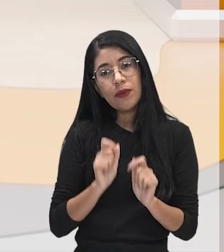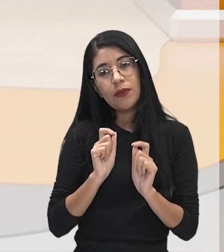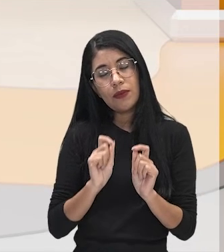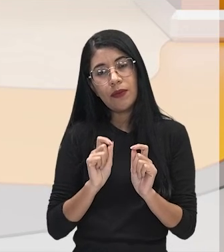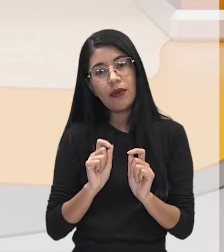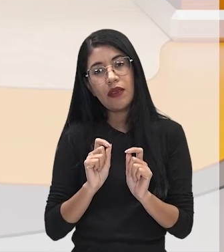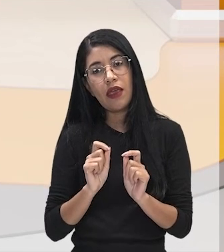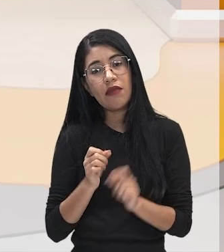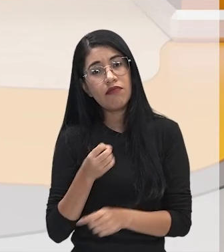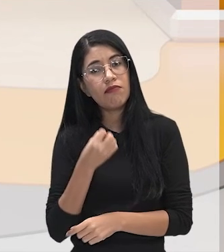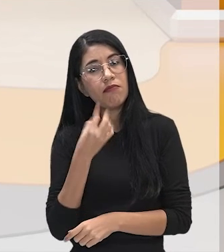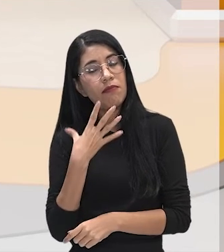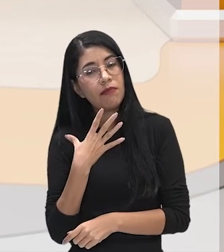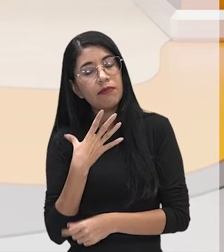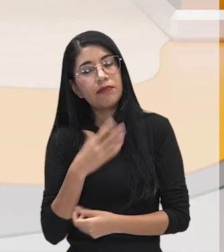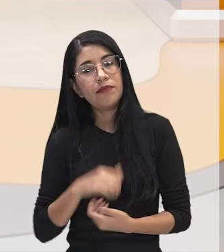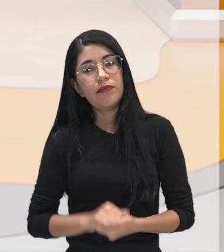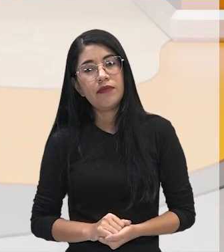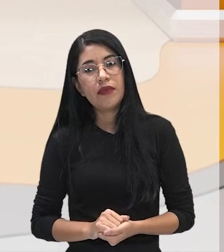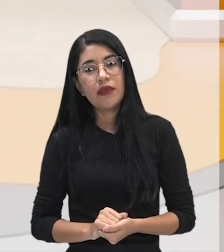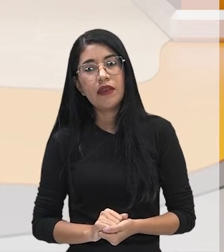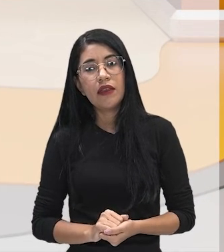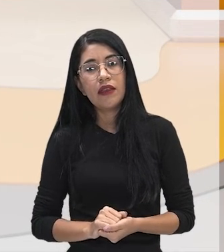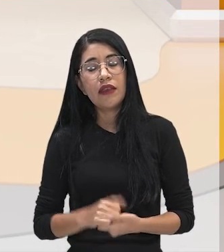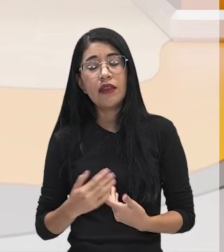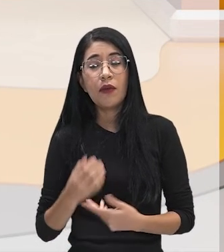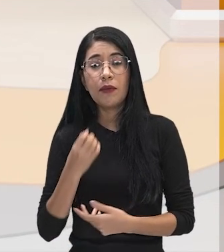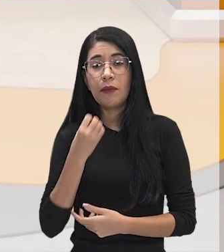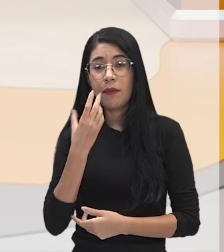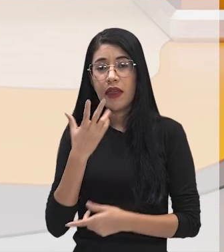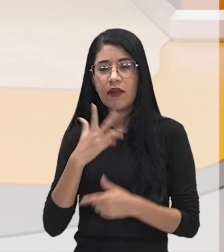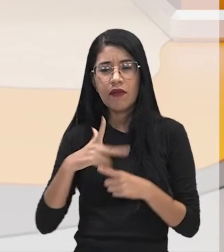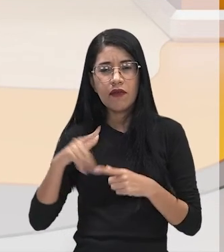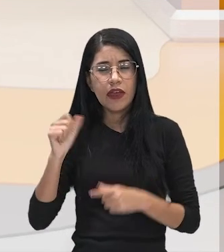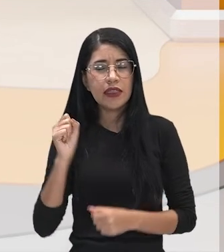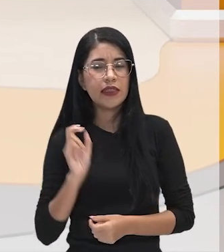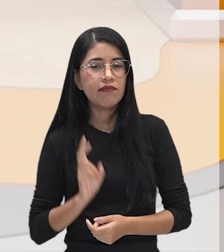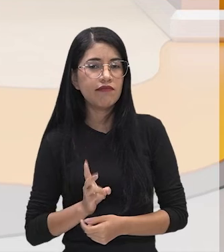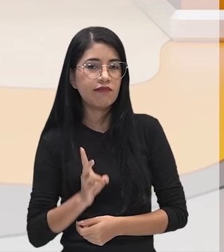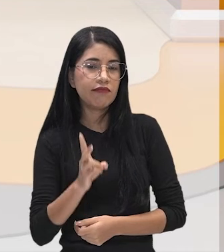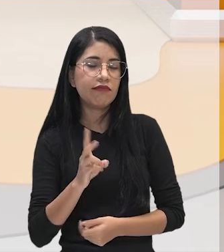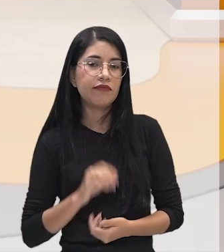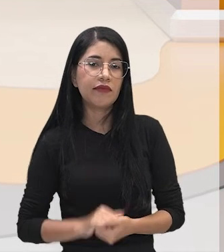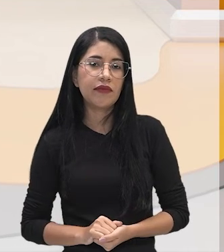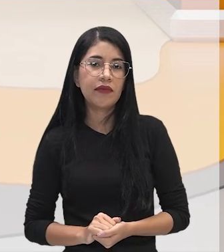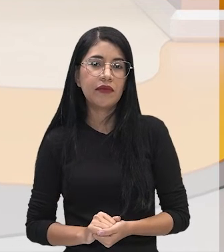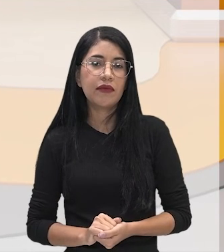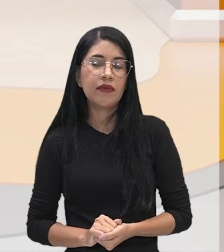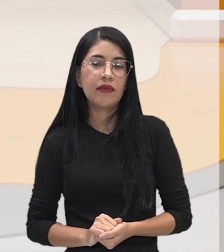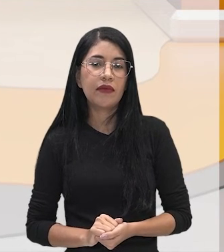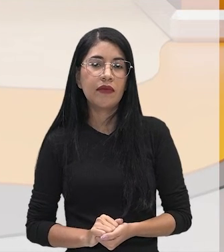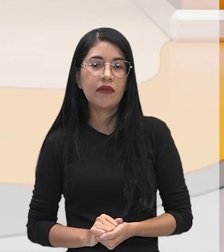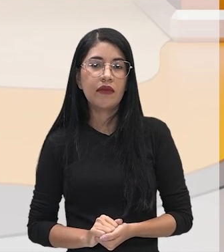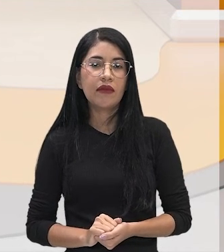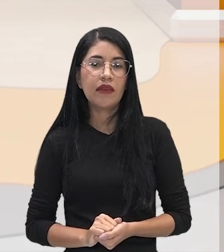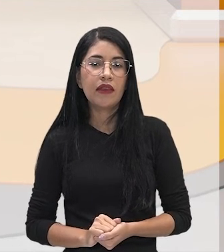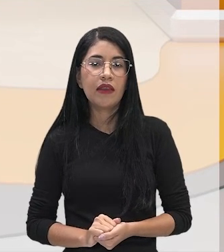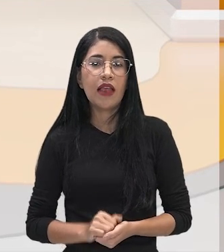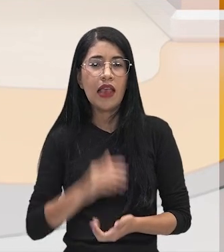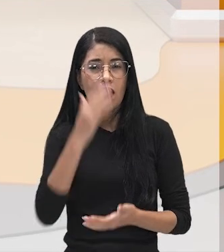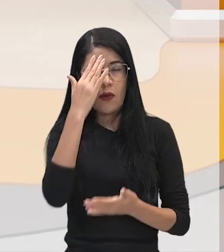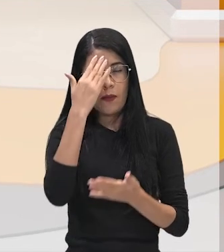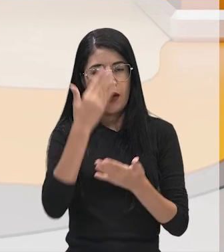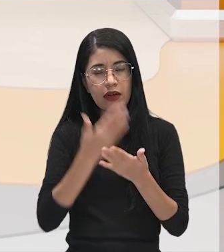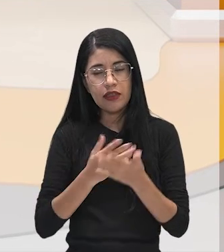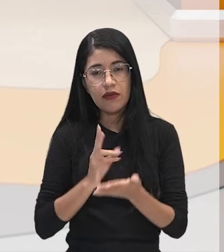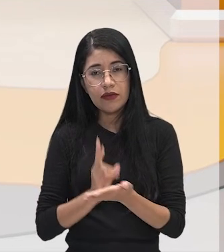Né, do bem. Tá? Então, é o bem que sempre vence o mal. Era exatamente isso, então, em que eles acreditavam,